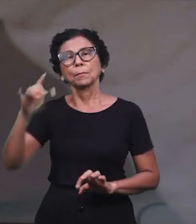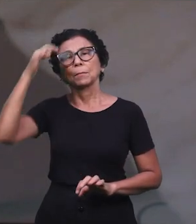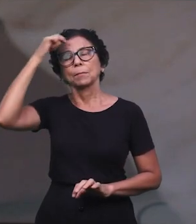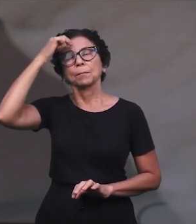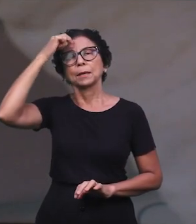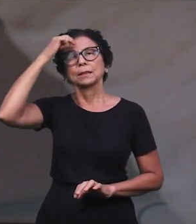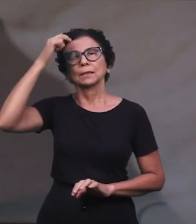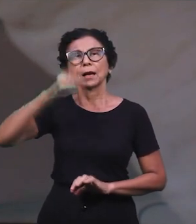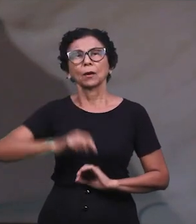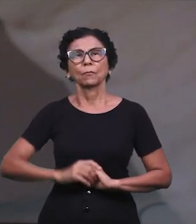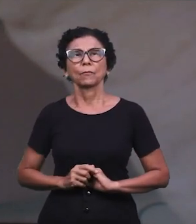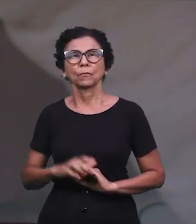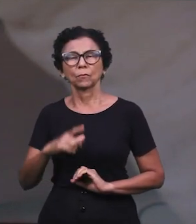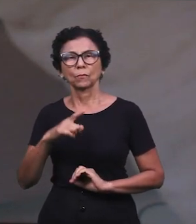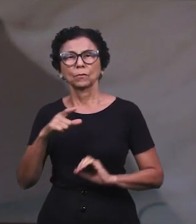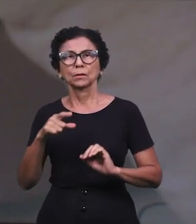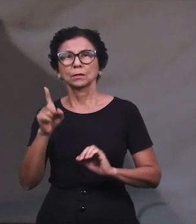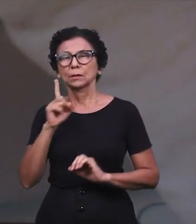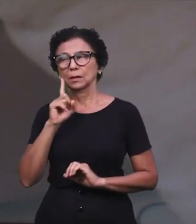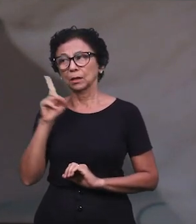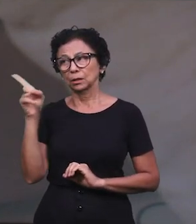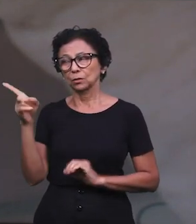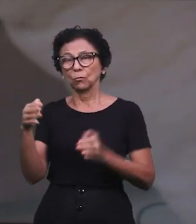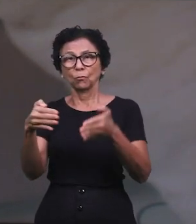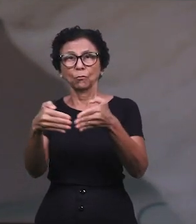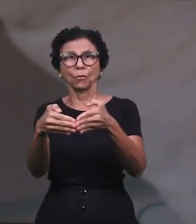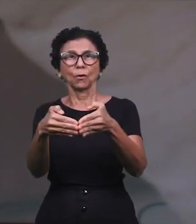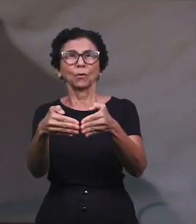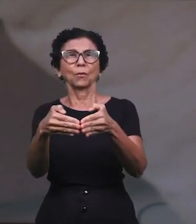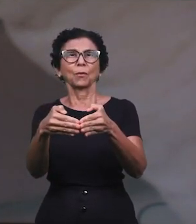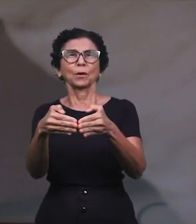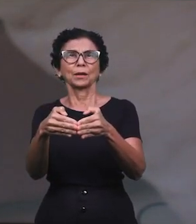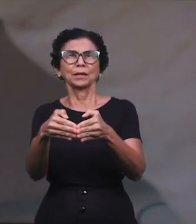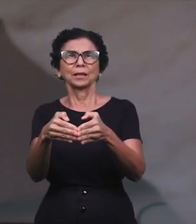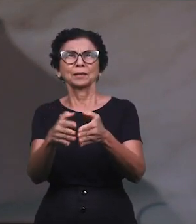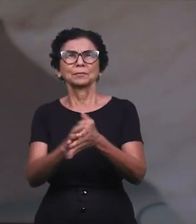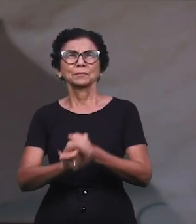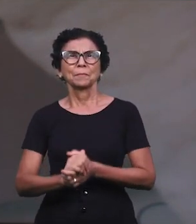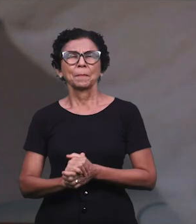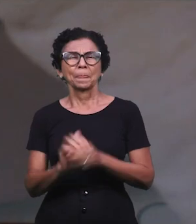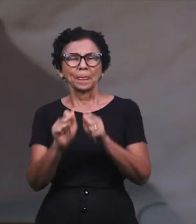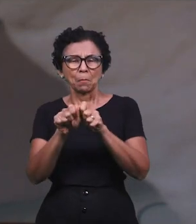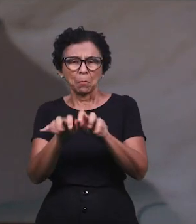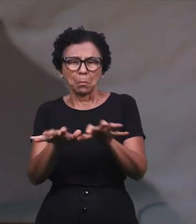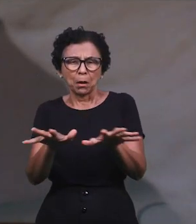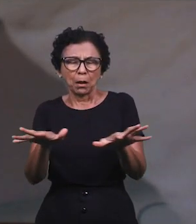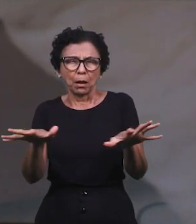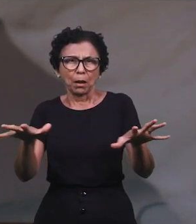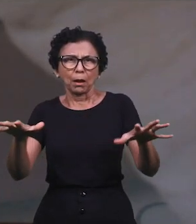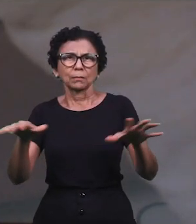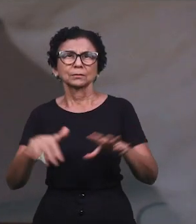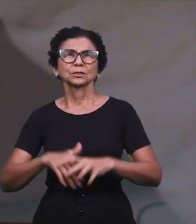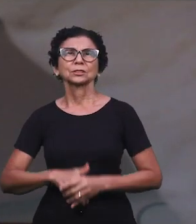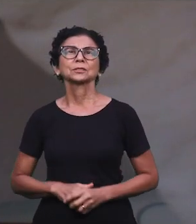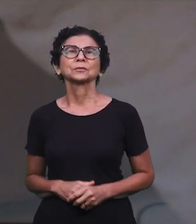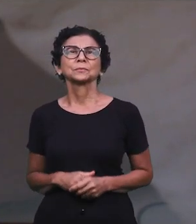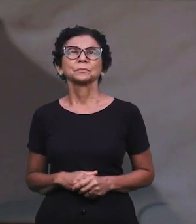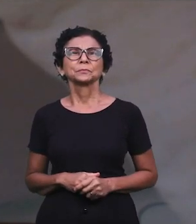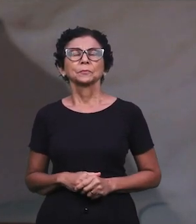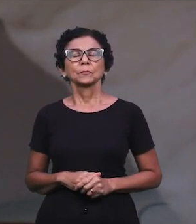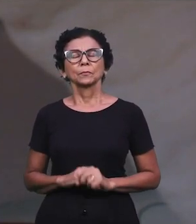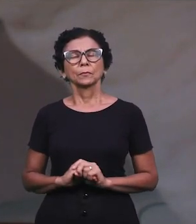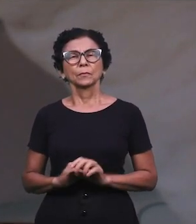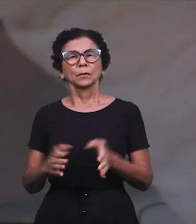uma ideia central. Você está vendo ali, lembra um pouquinho, uma árvore, uma rede neural, né? O tema